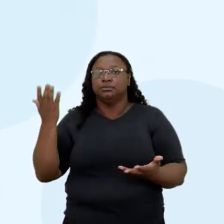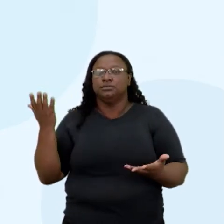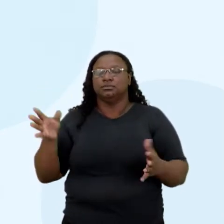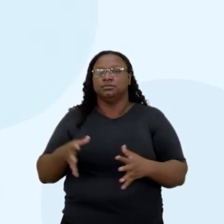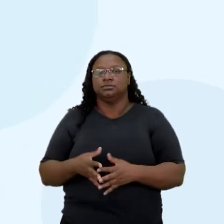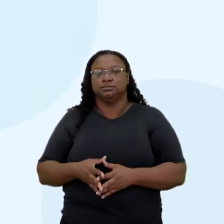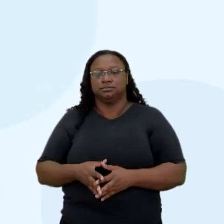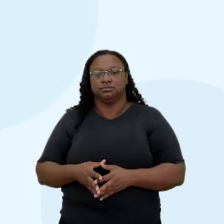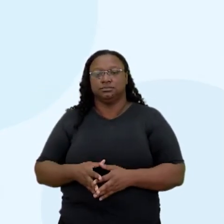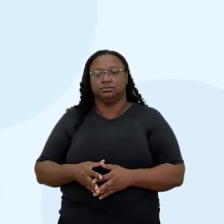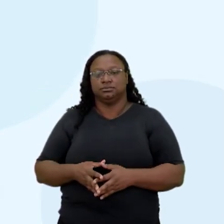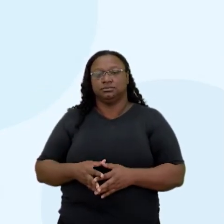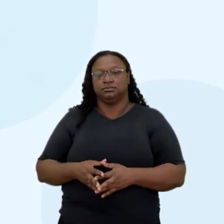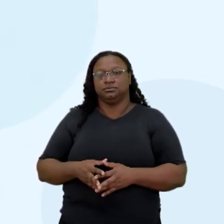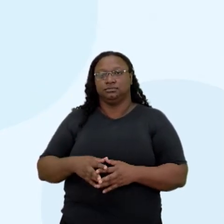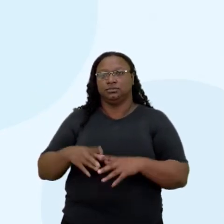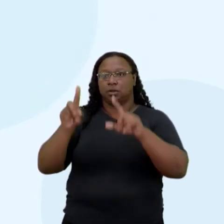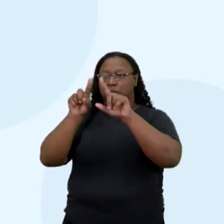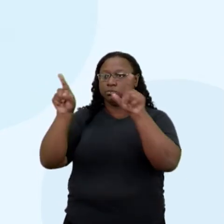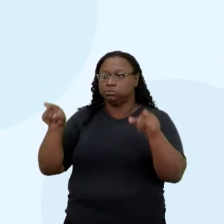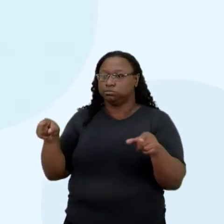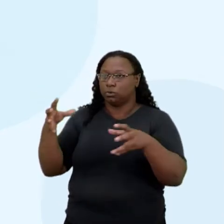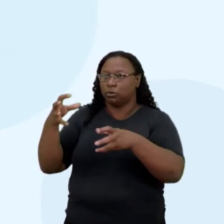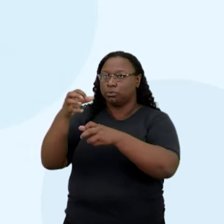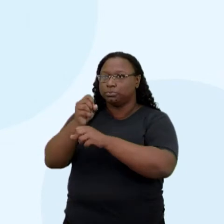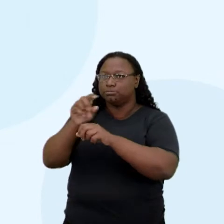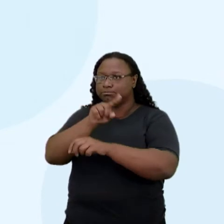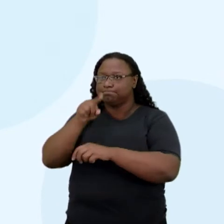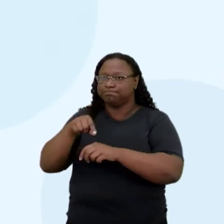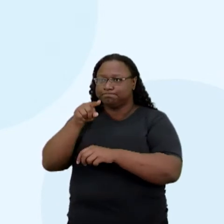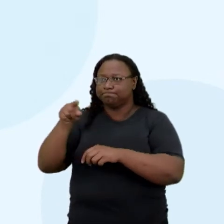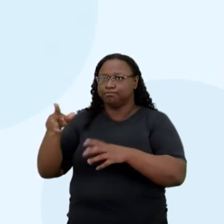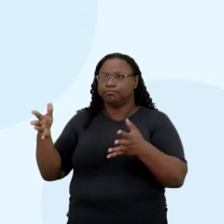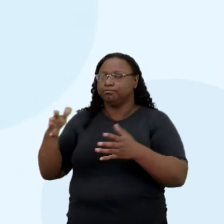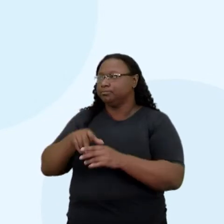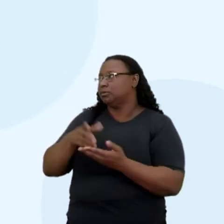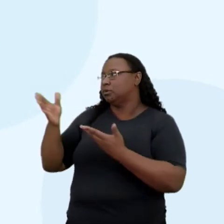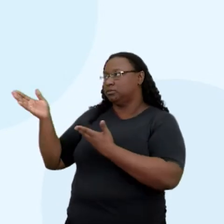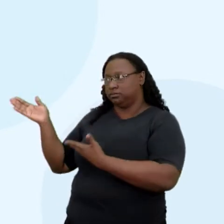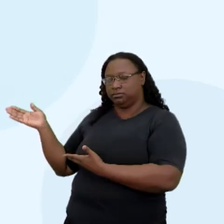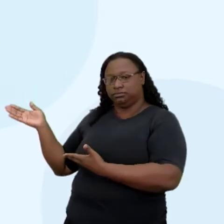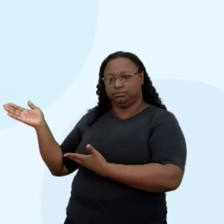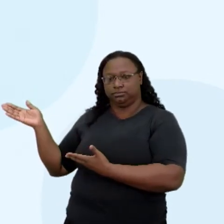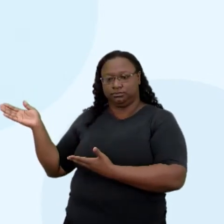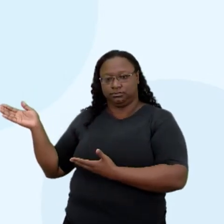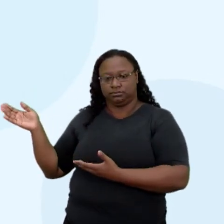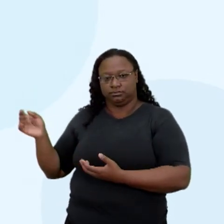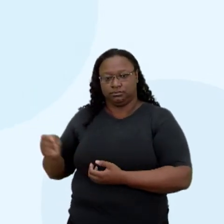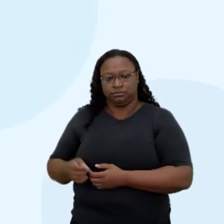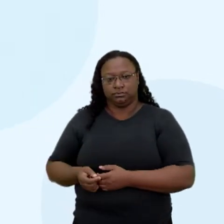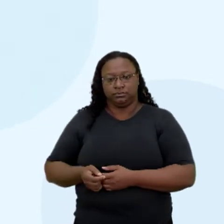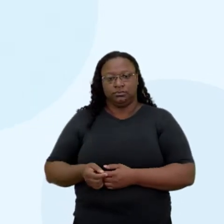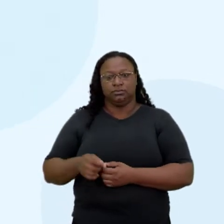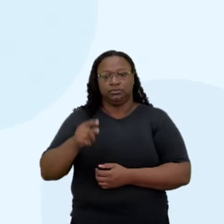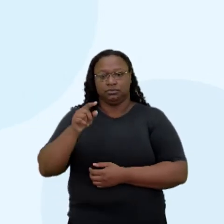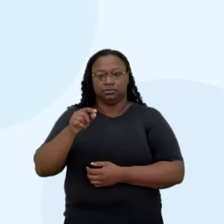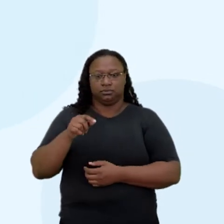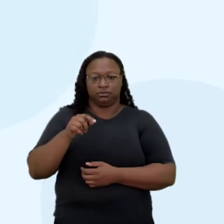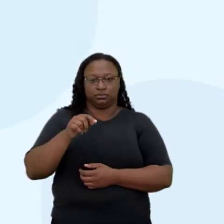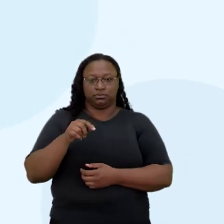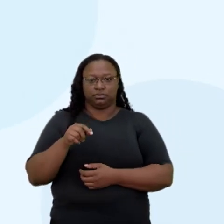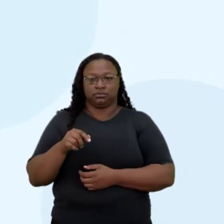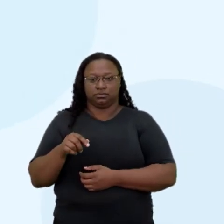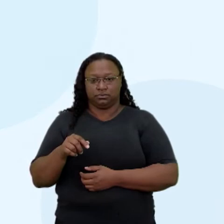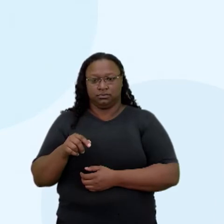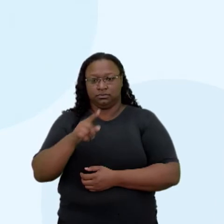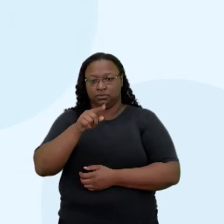lá, refiz o cálculo e apareceu média 5 aí. Então guarda essa informação aqui, ó, X e a barrinha ali em cima. Você